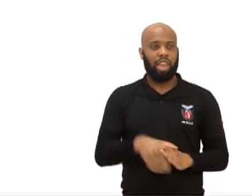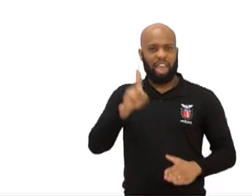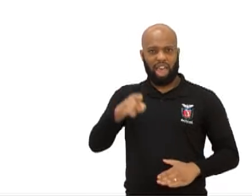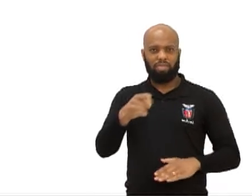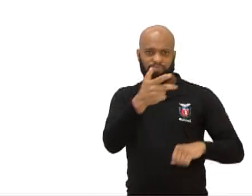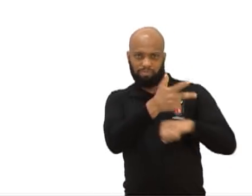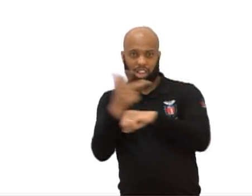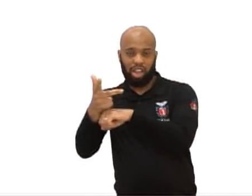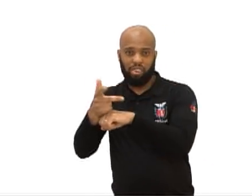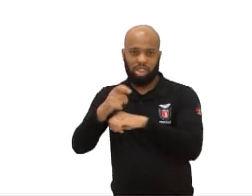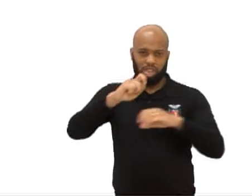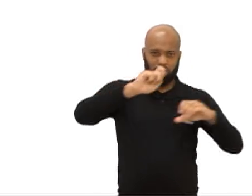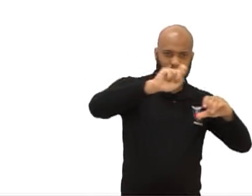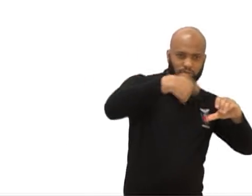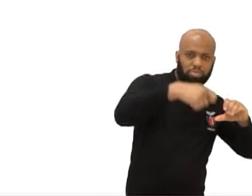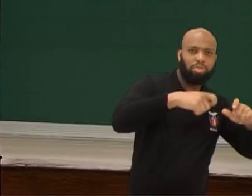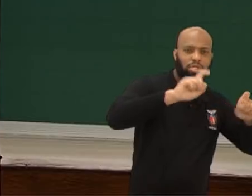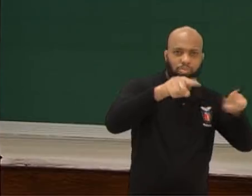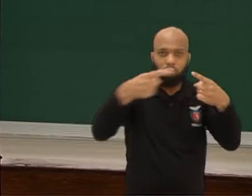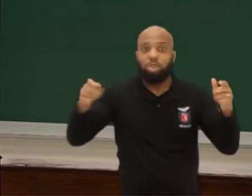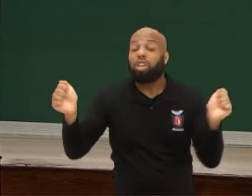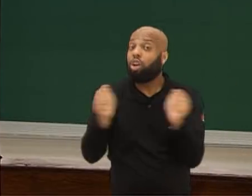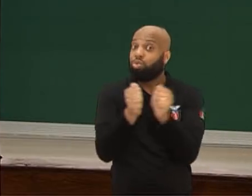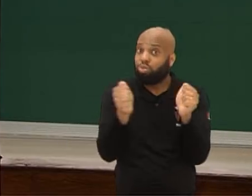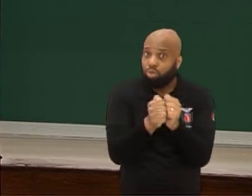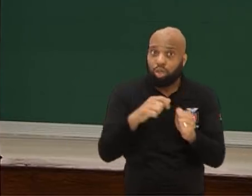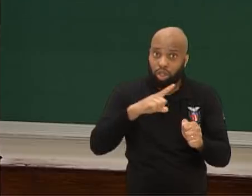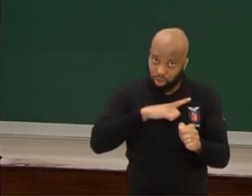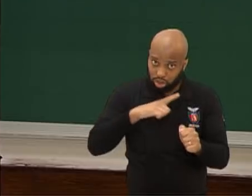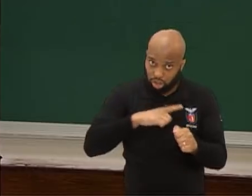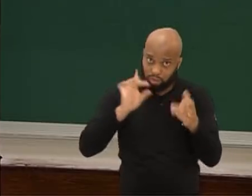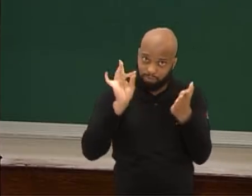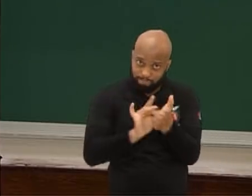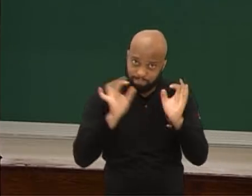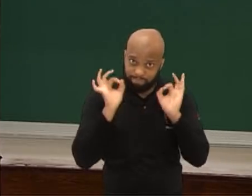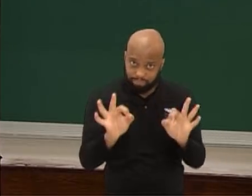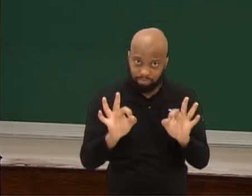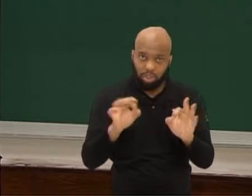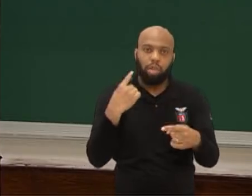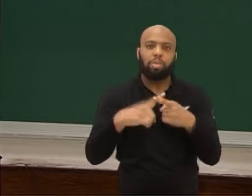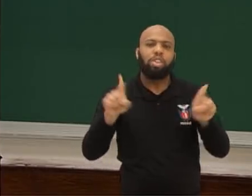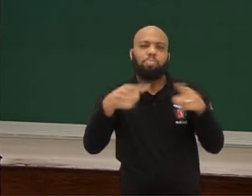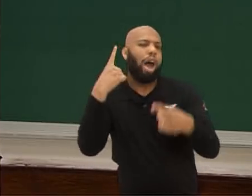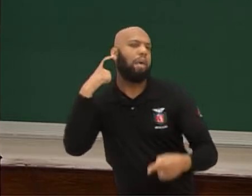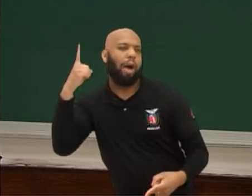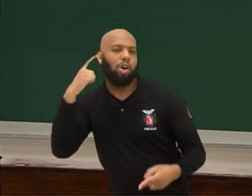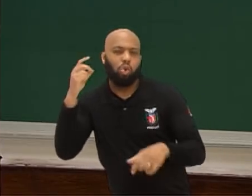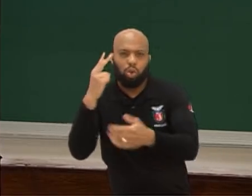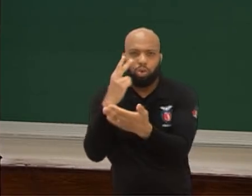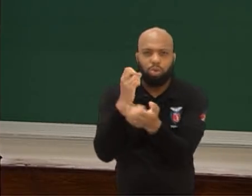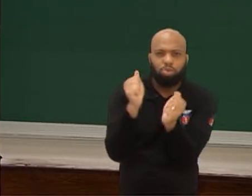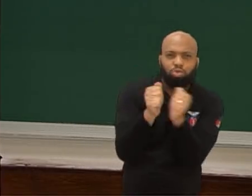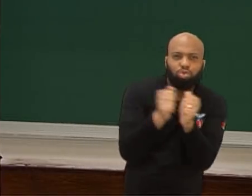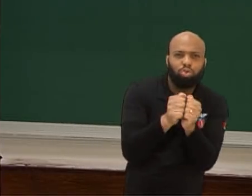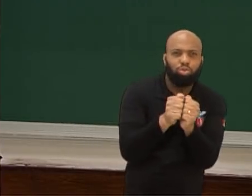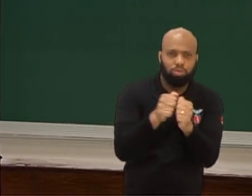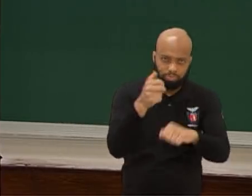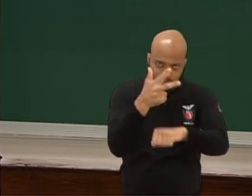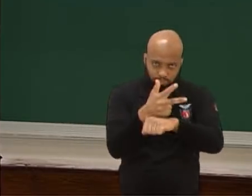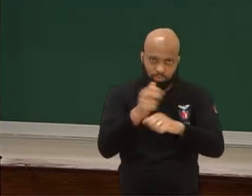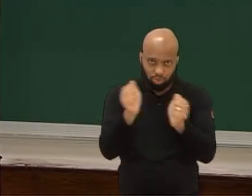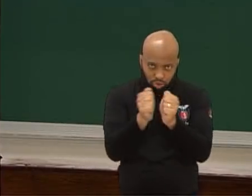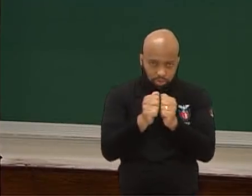era gravada juntamente às imagens. A sonoplastia era registrada no mesmo momento que as imagens.